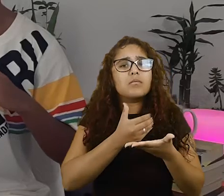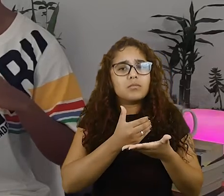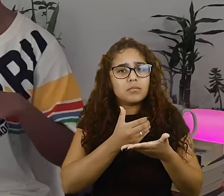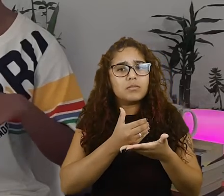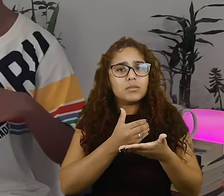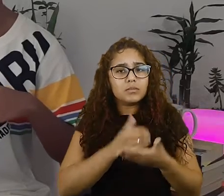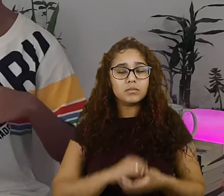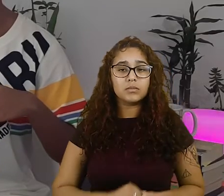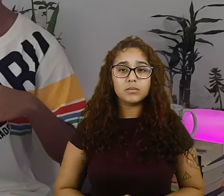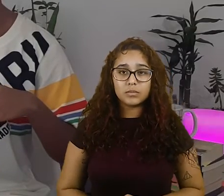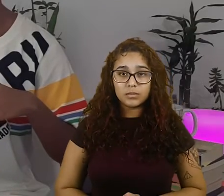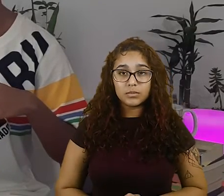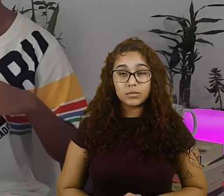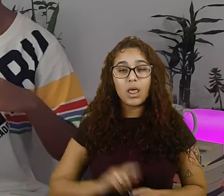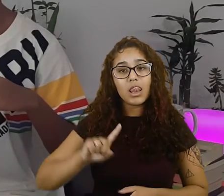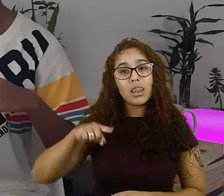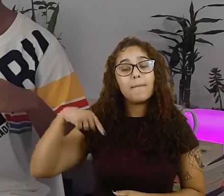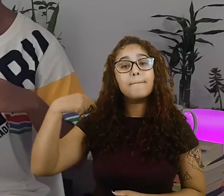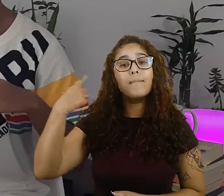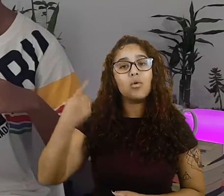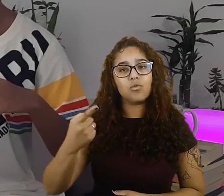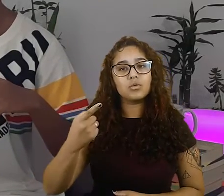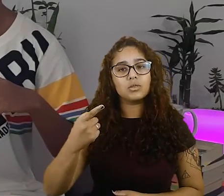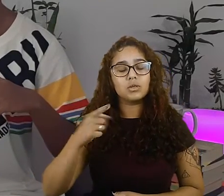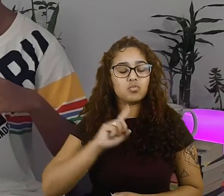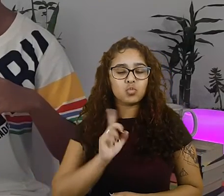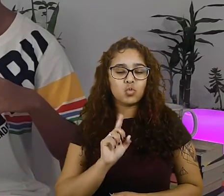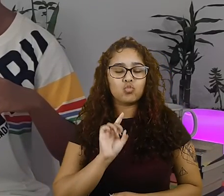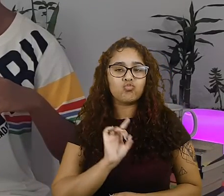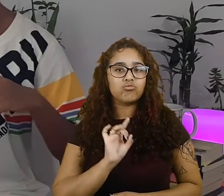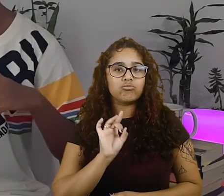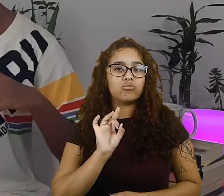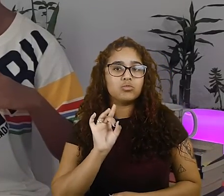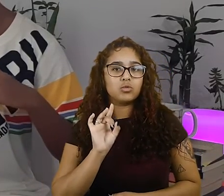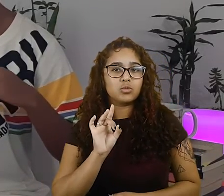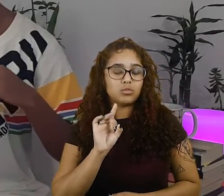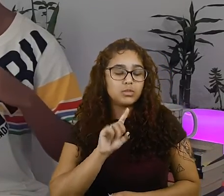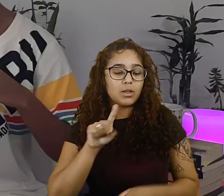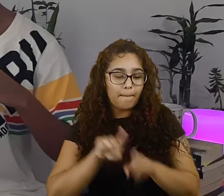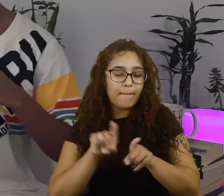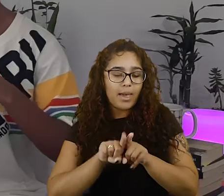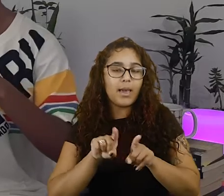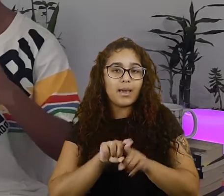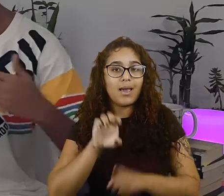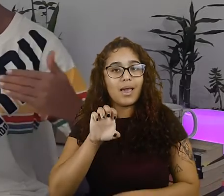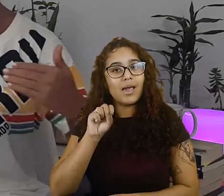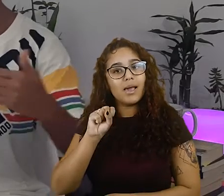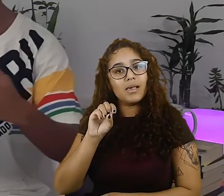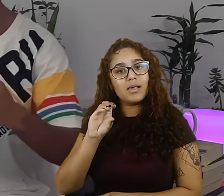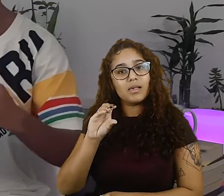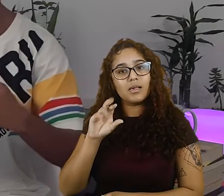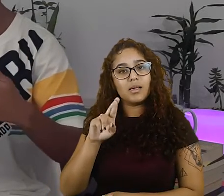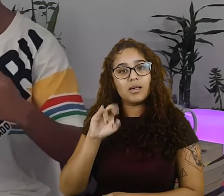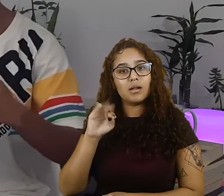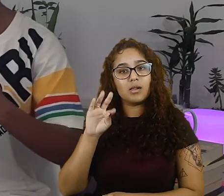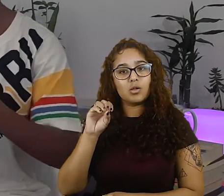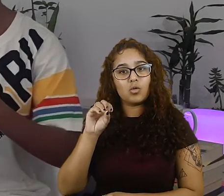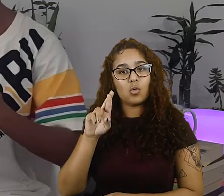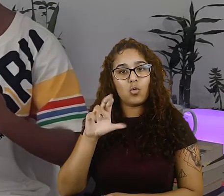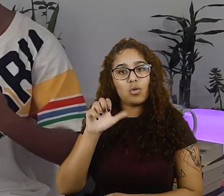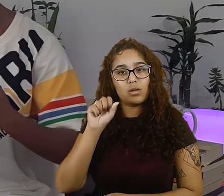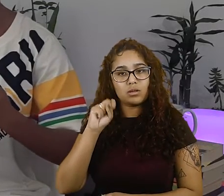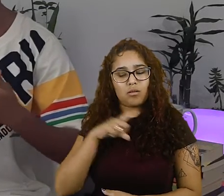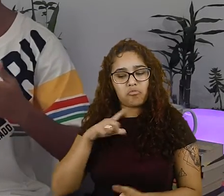editoras. Posteriormente, me dediquei a um olhar para as escritoras, Fiz